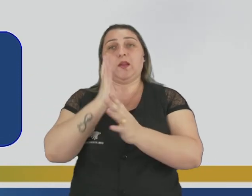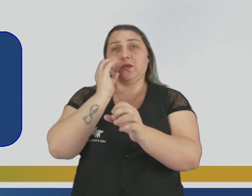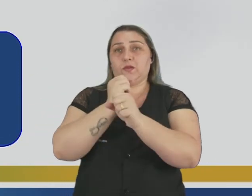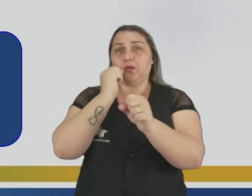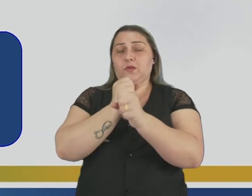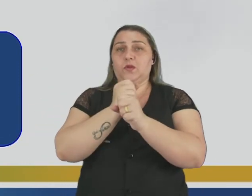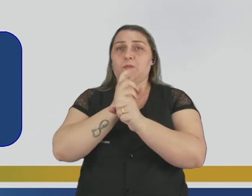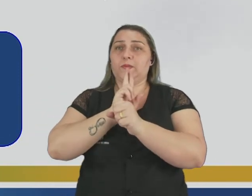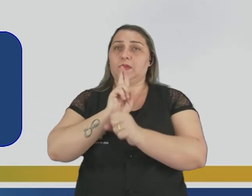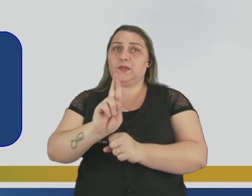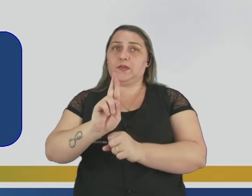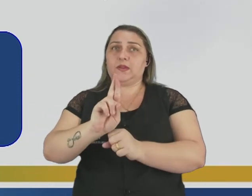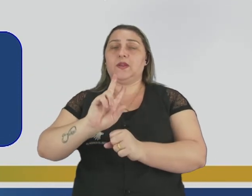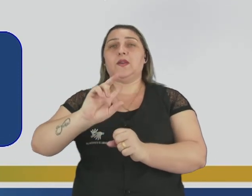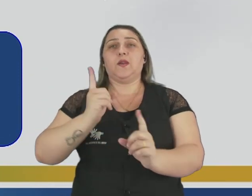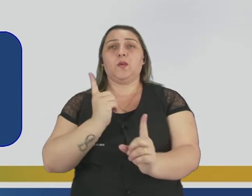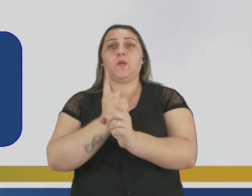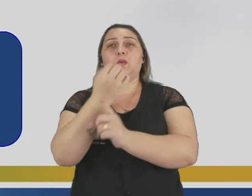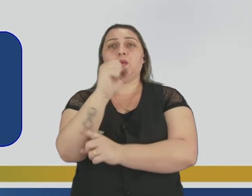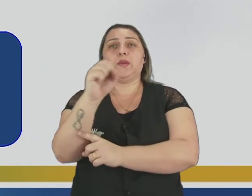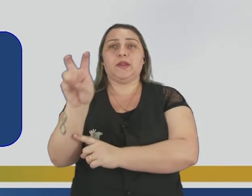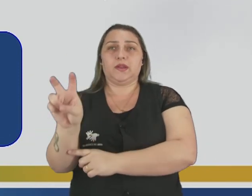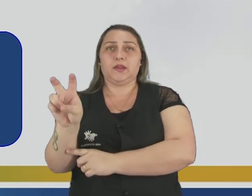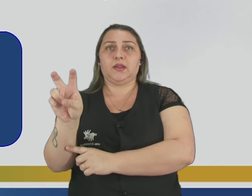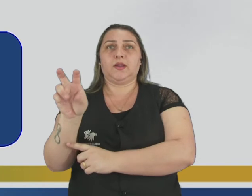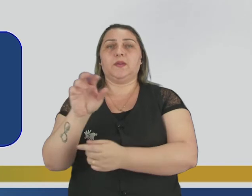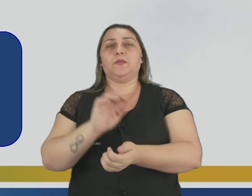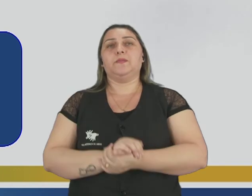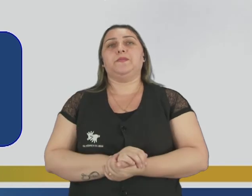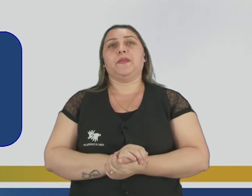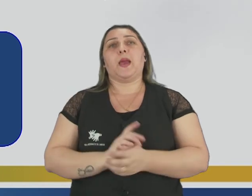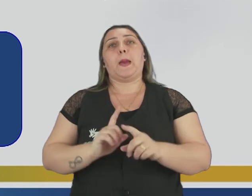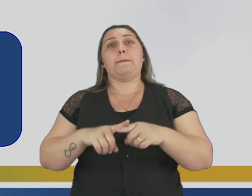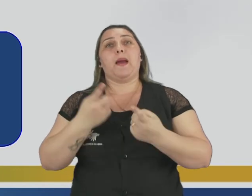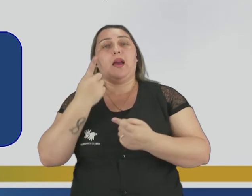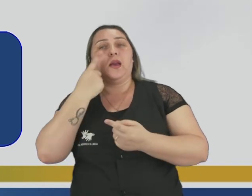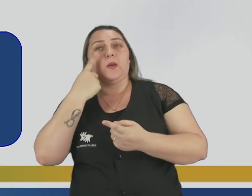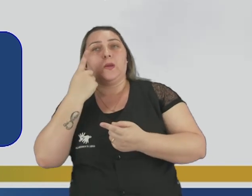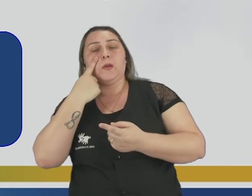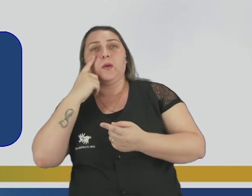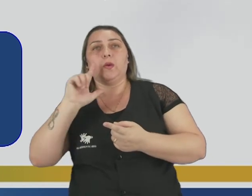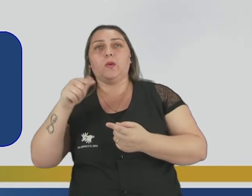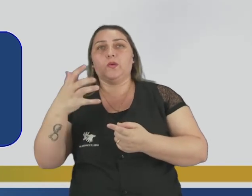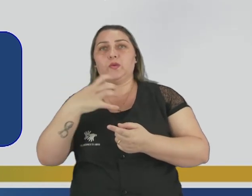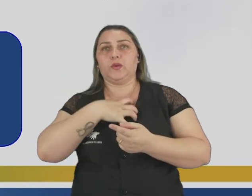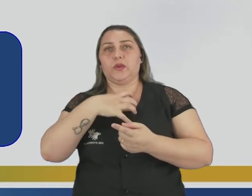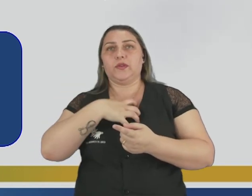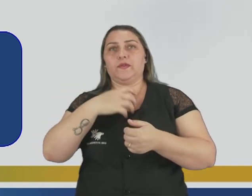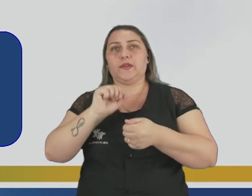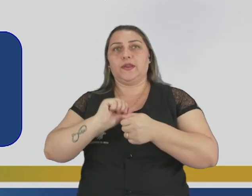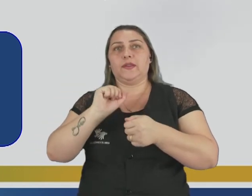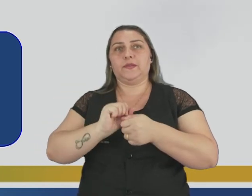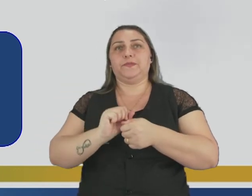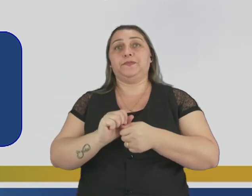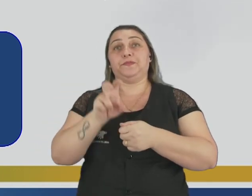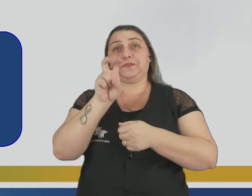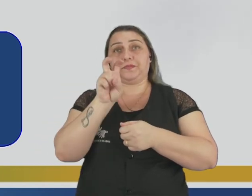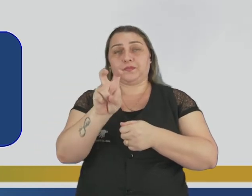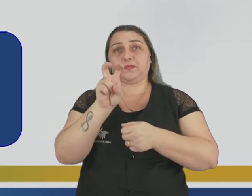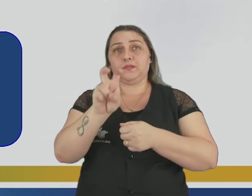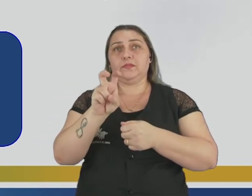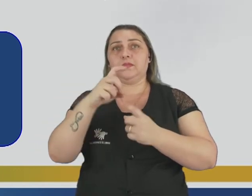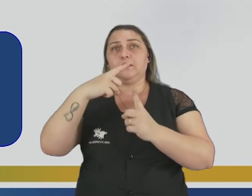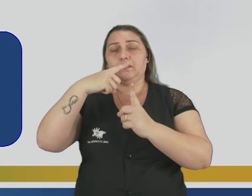os resultados e encontro 85. Mas olha só uma outra maneira de fazer. Eu tenho